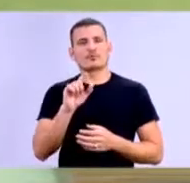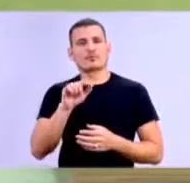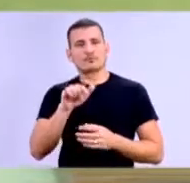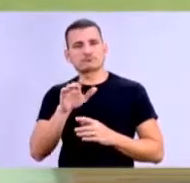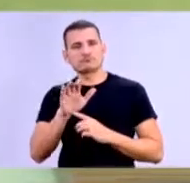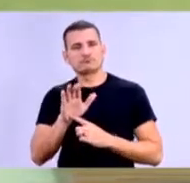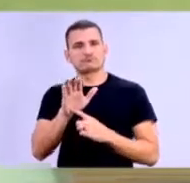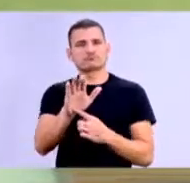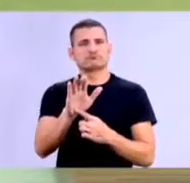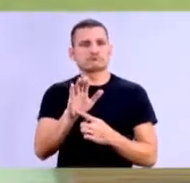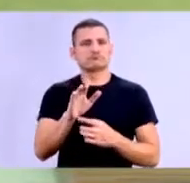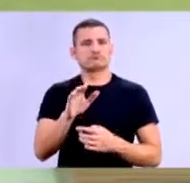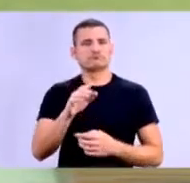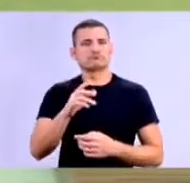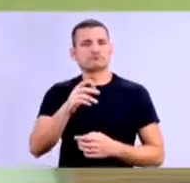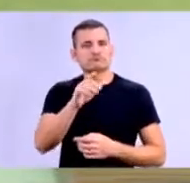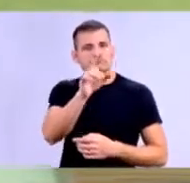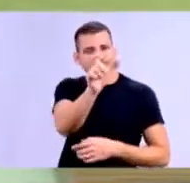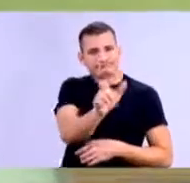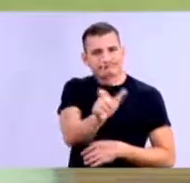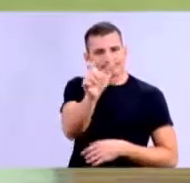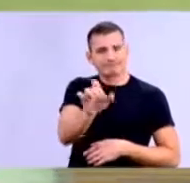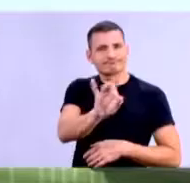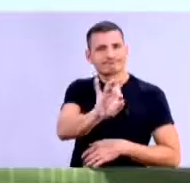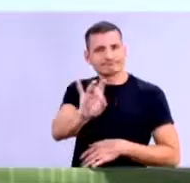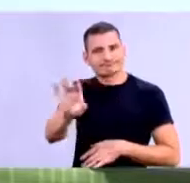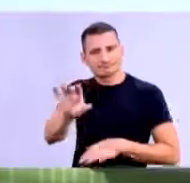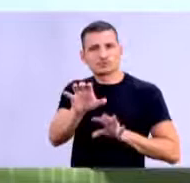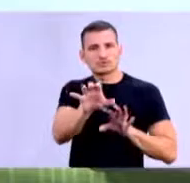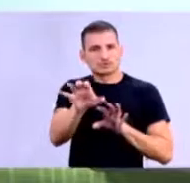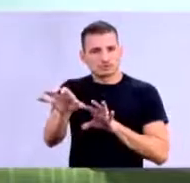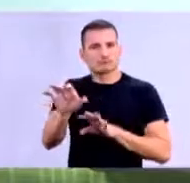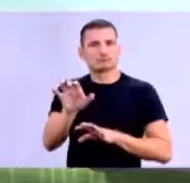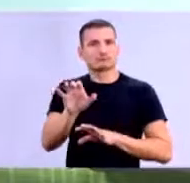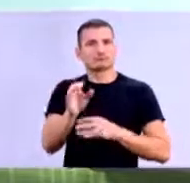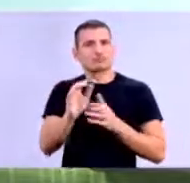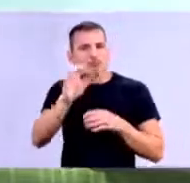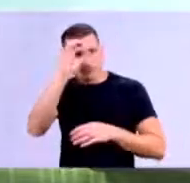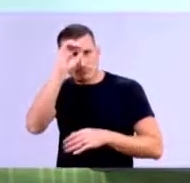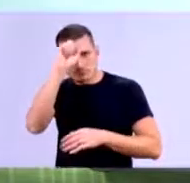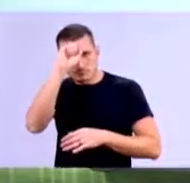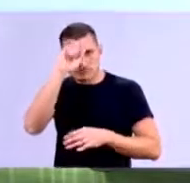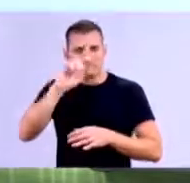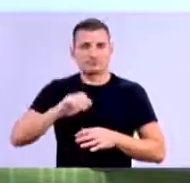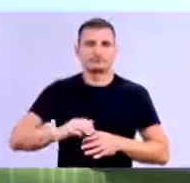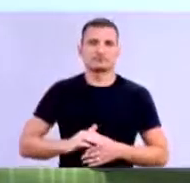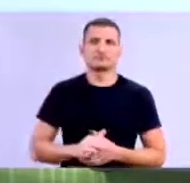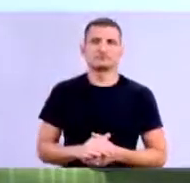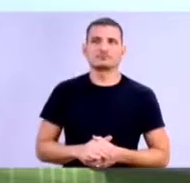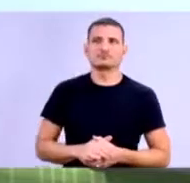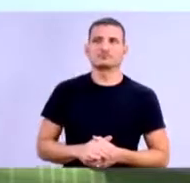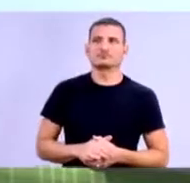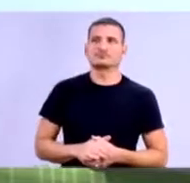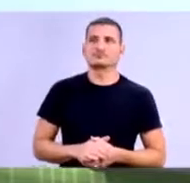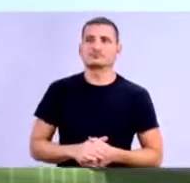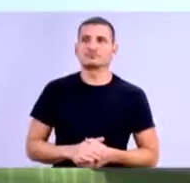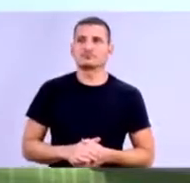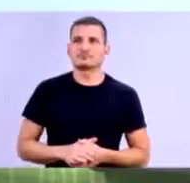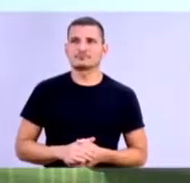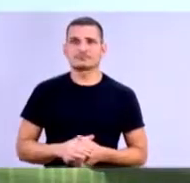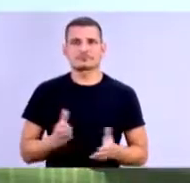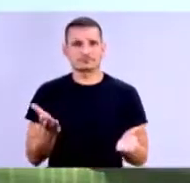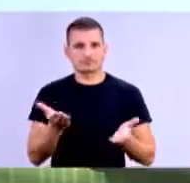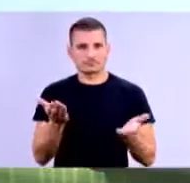o estilo de aprendizagem de cada indivíduo. Isso mesmo, obrigada por sua ajuda, professora. Nada. Agora você vai entender